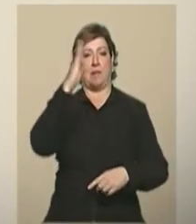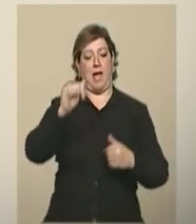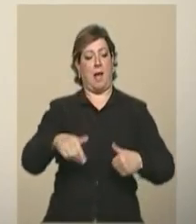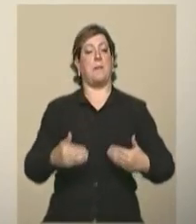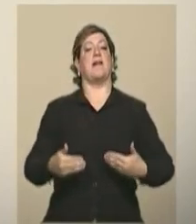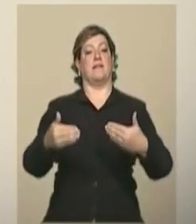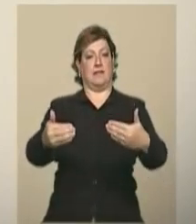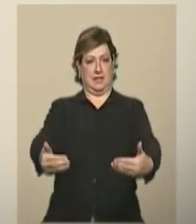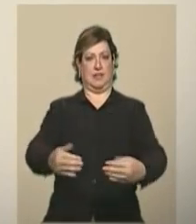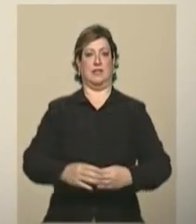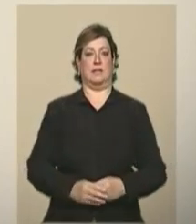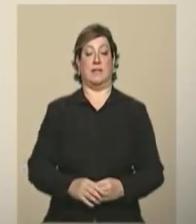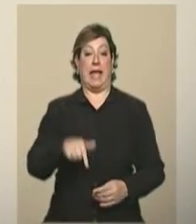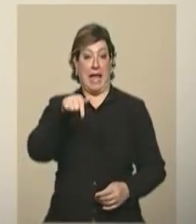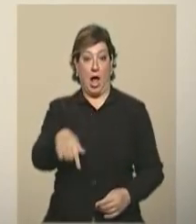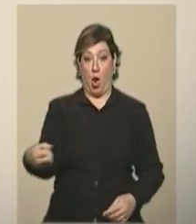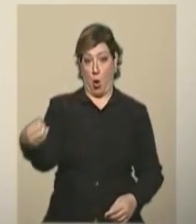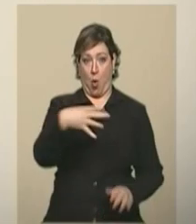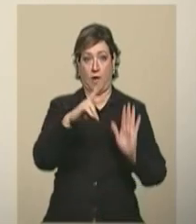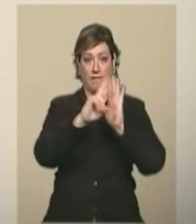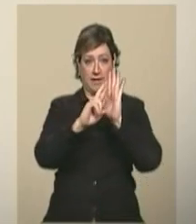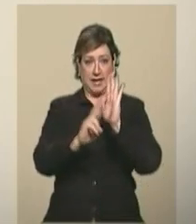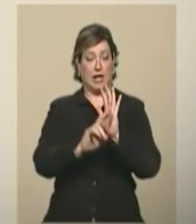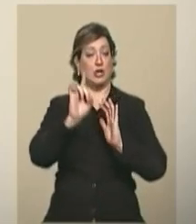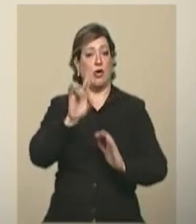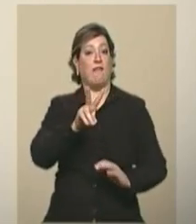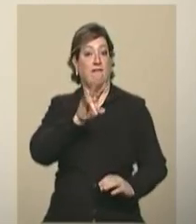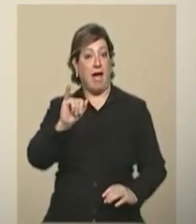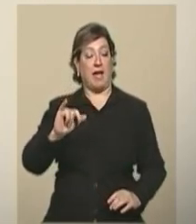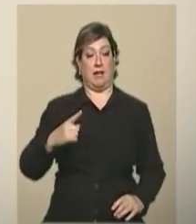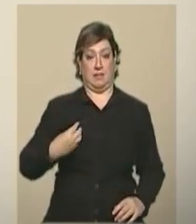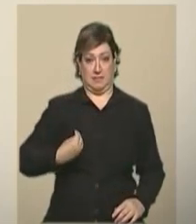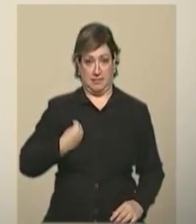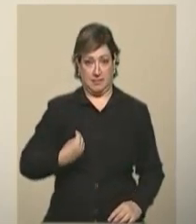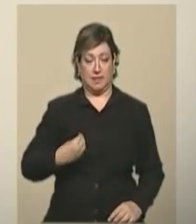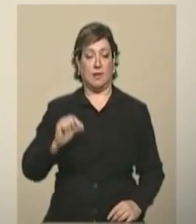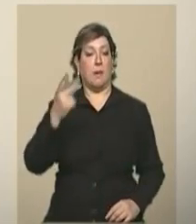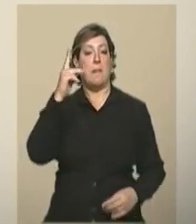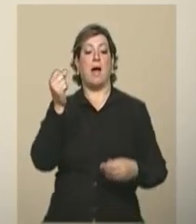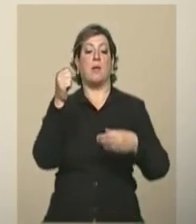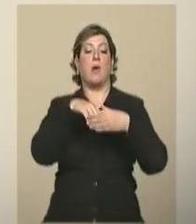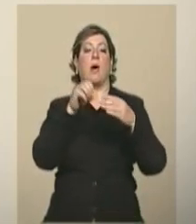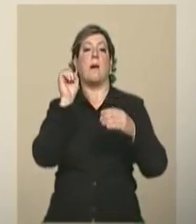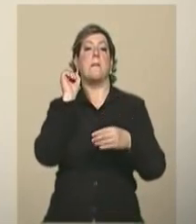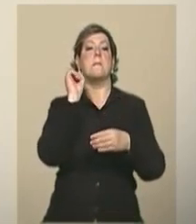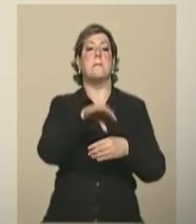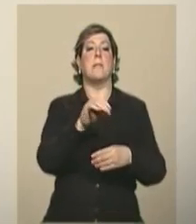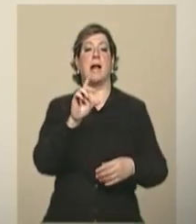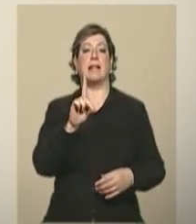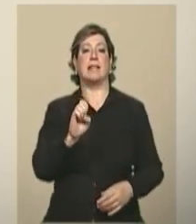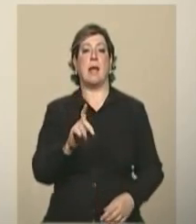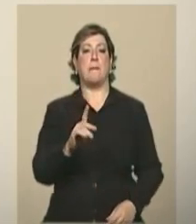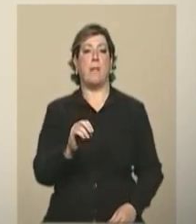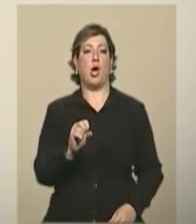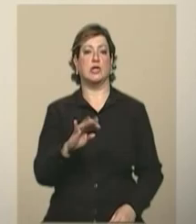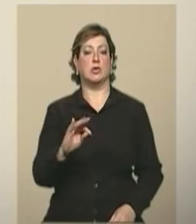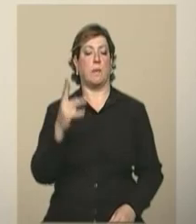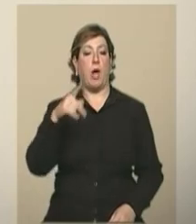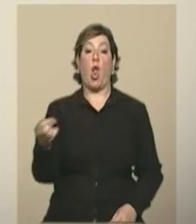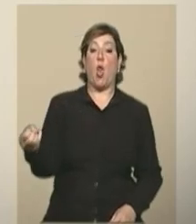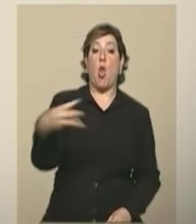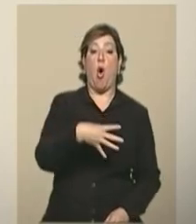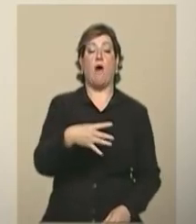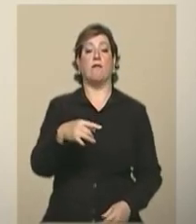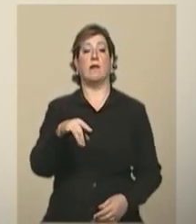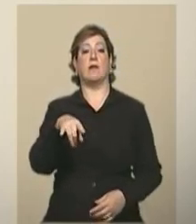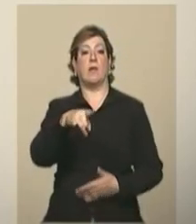para frente. Essa nova regra só vai valer para os depósitos ou para as novas contas de poupança